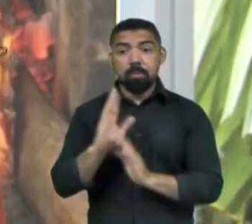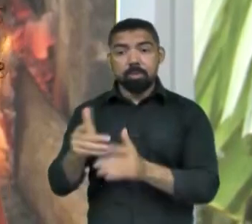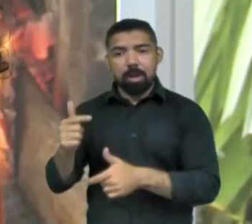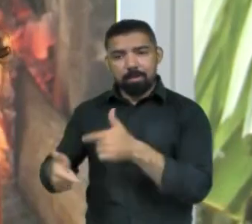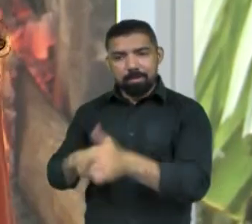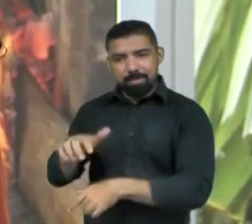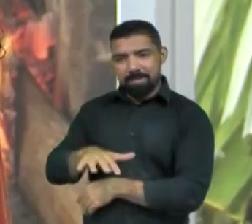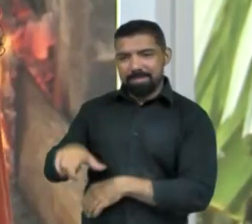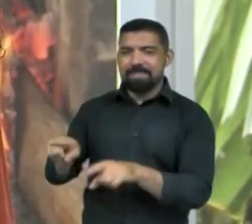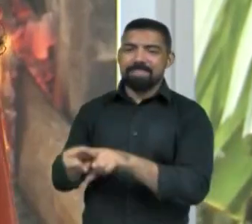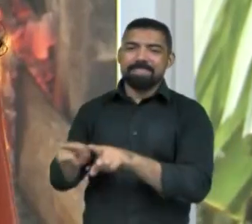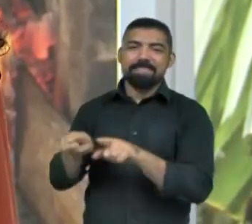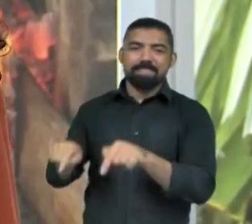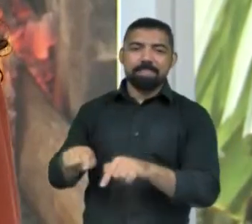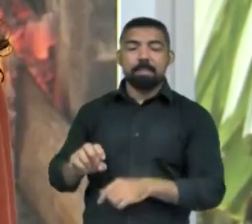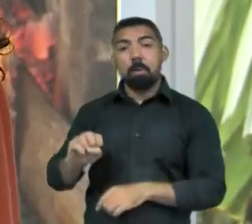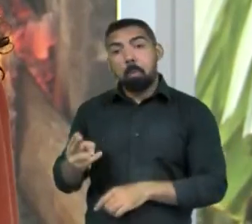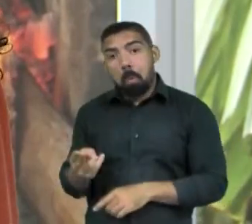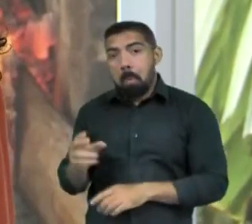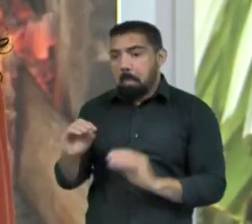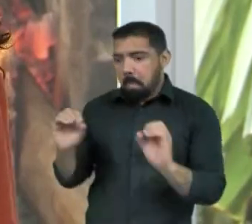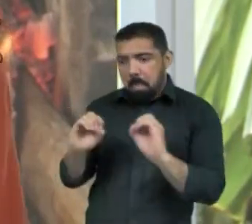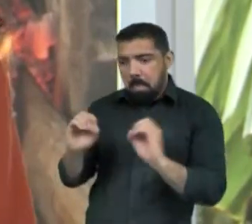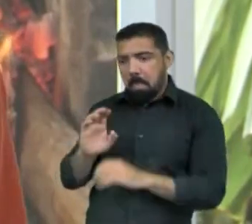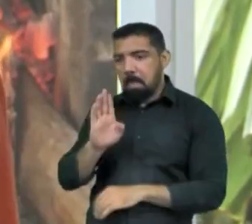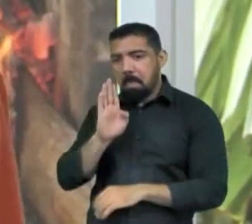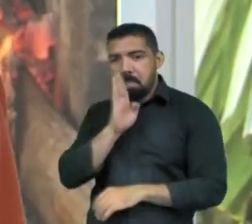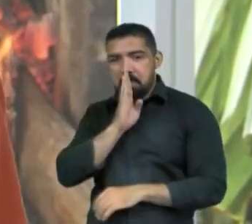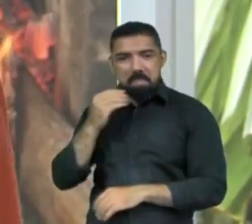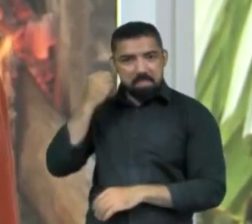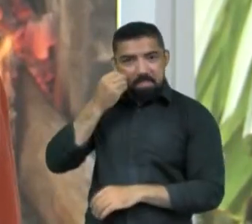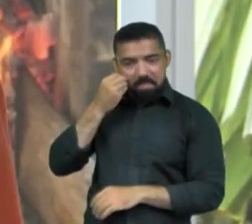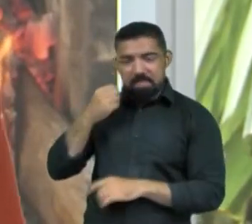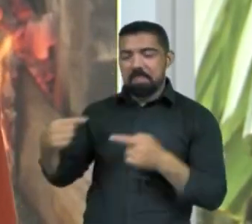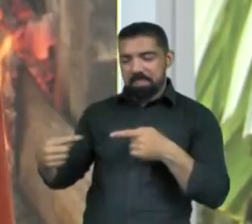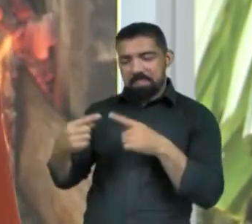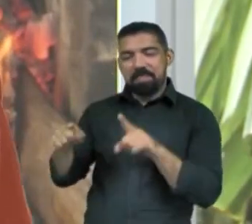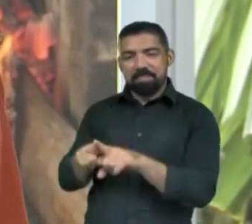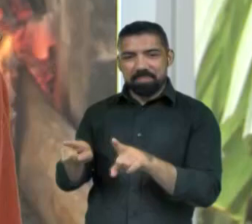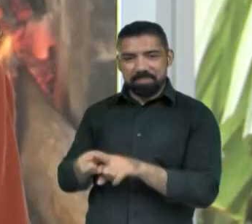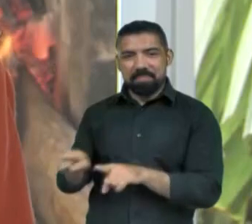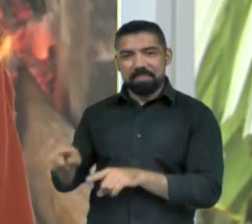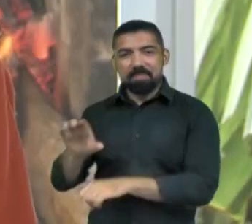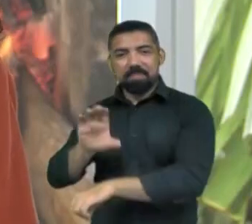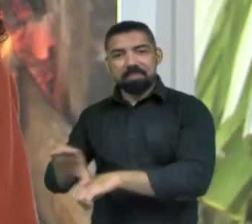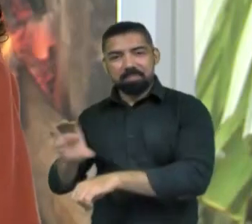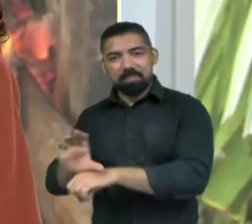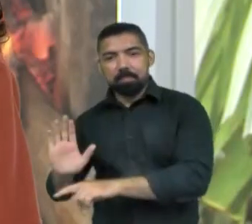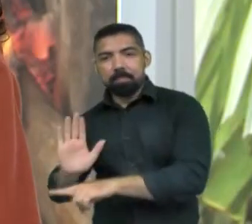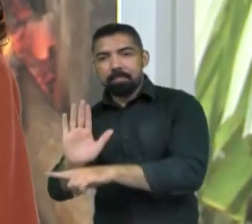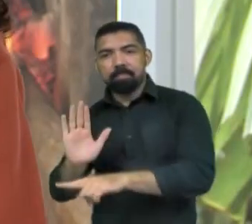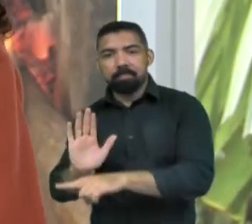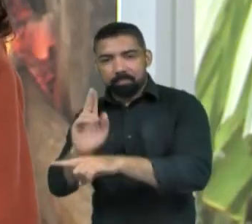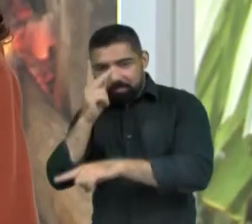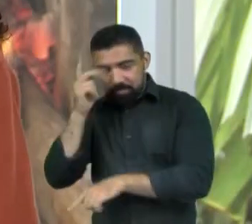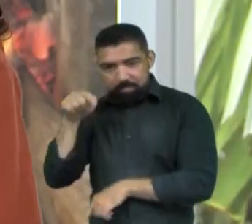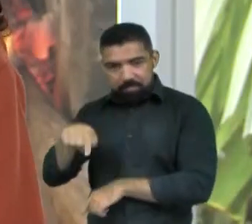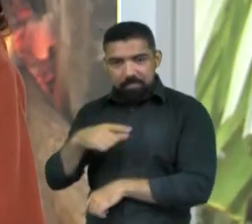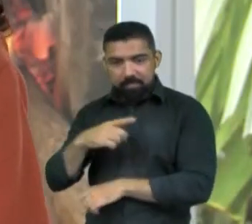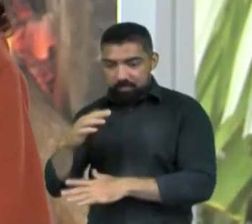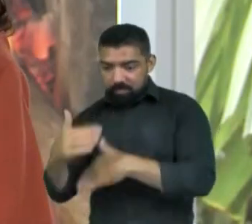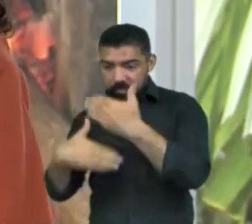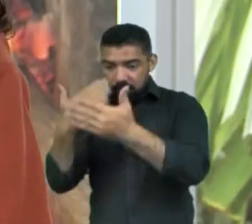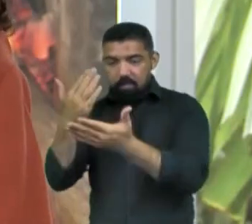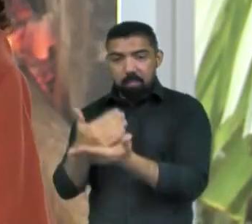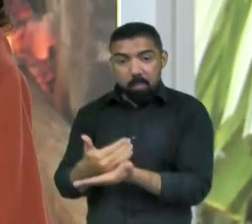na área e também de quem não tem nenhuma experiência. São cursos que são voltados para ajudar a formar as pessoas